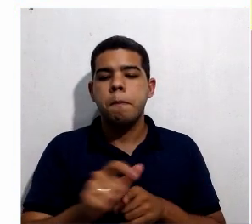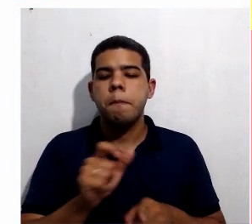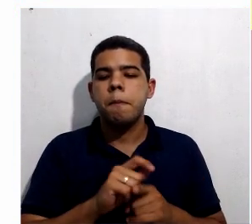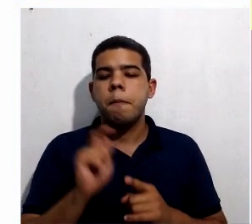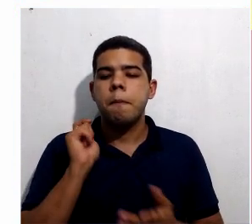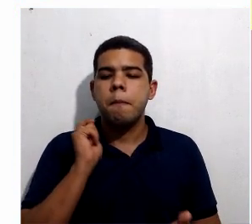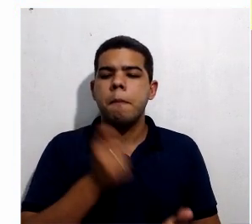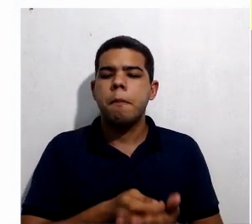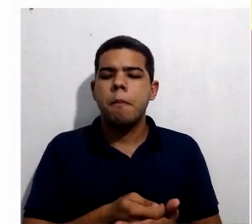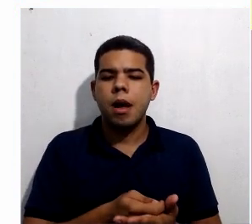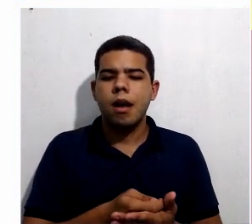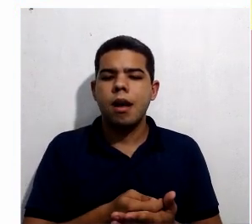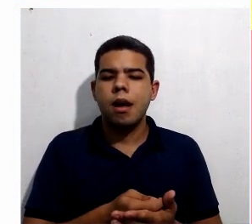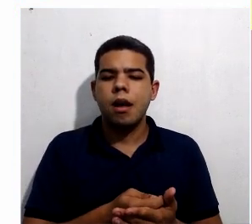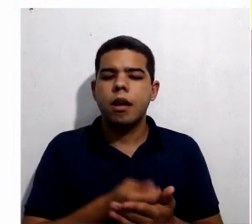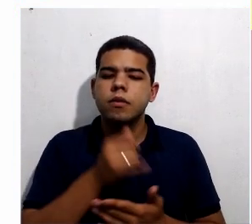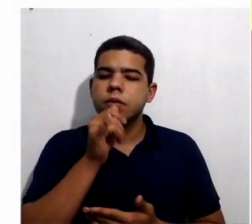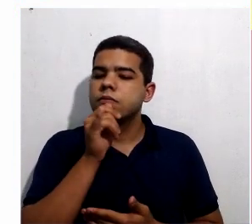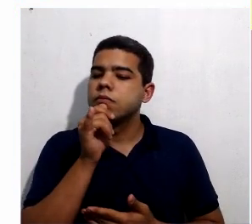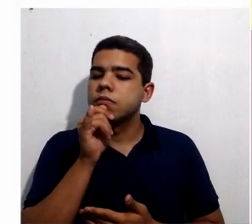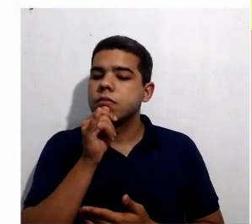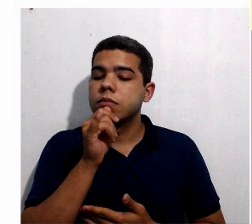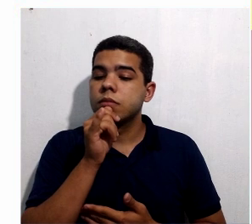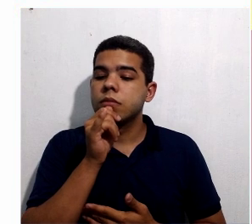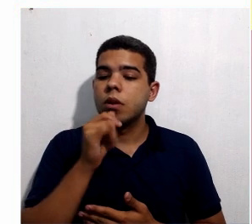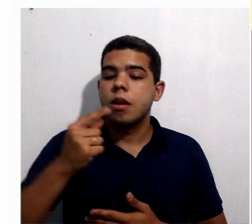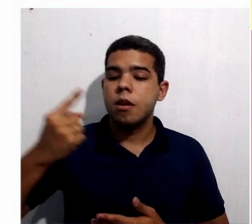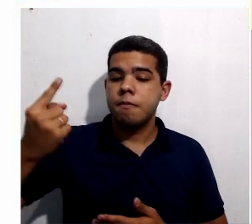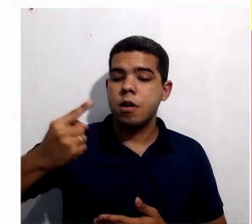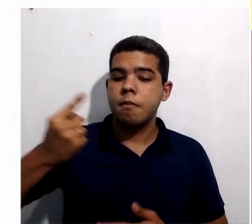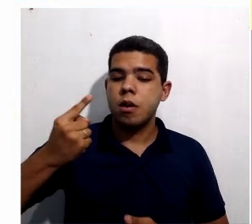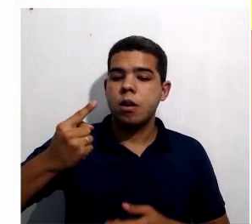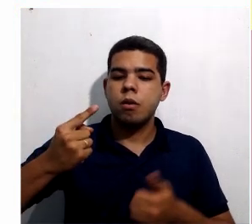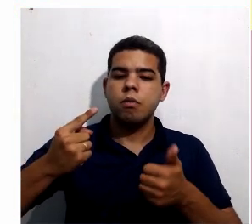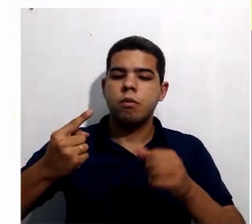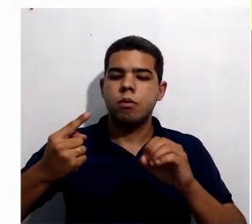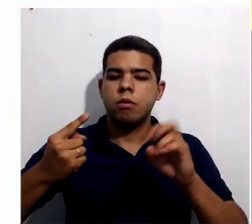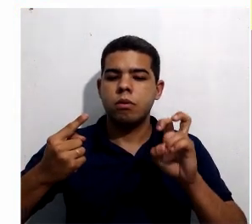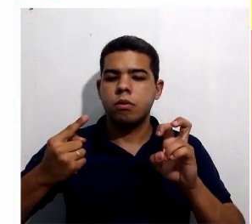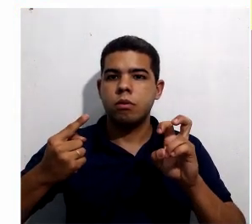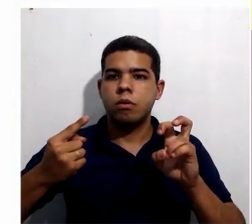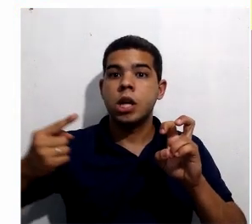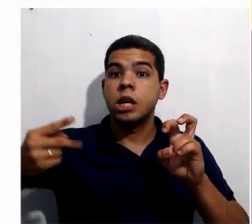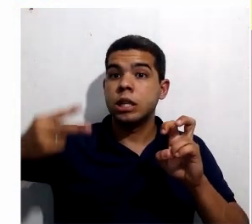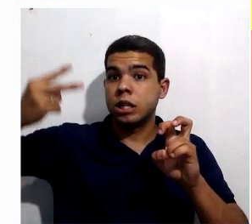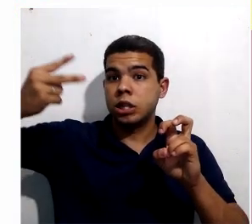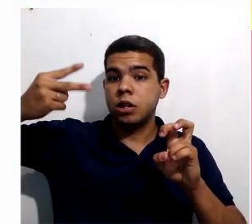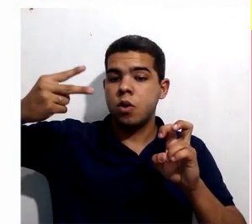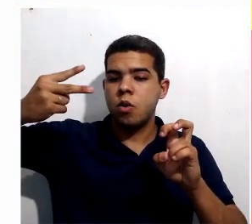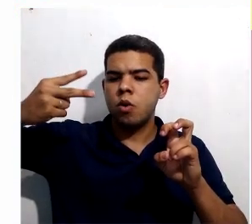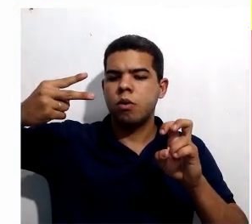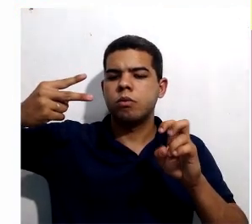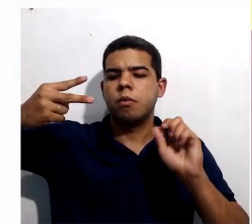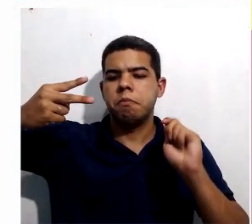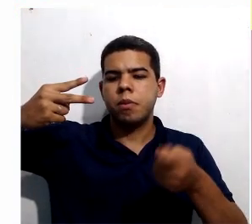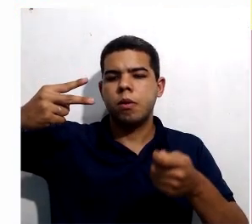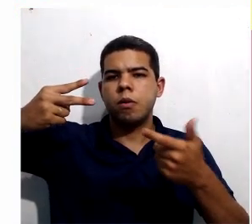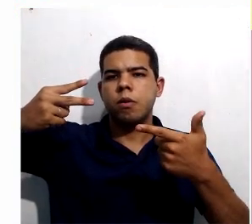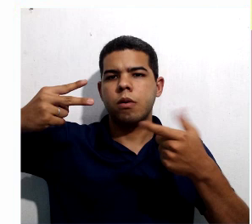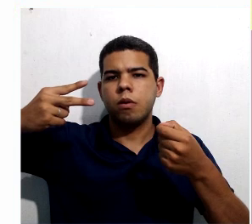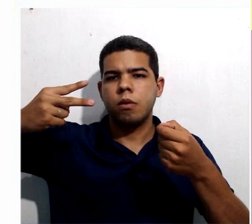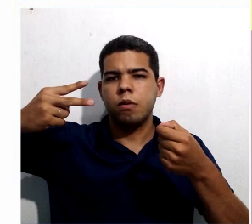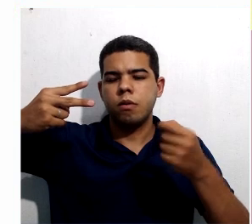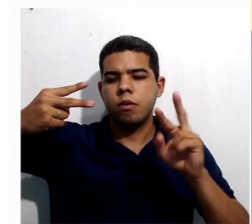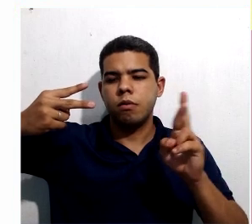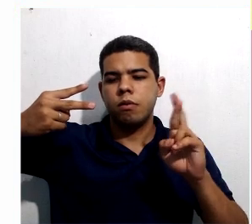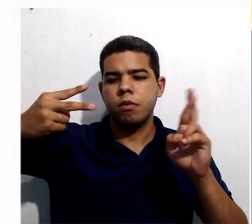mora. Vejam só. Quem mora no primeiro andar paga R$ 105. Quem mora no segundo andar paga R$